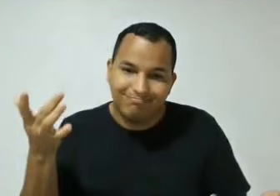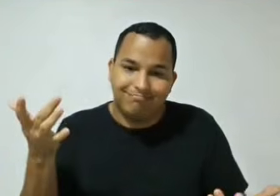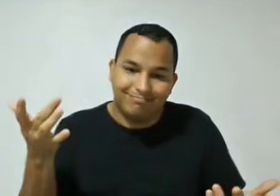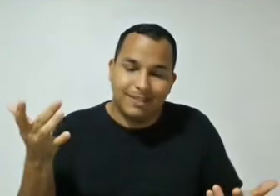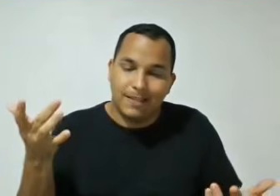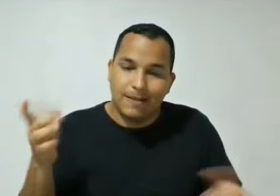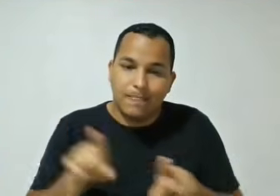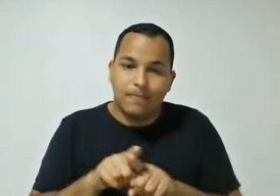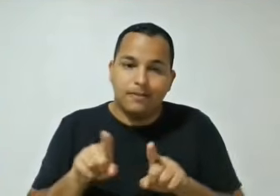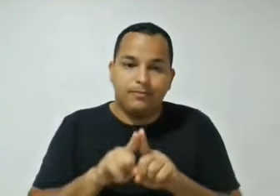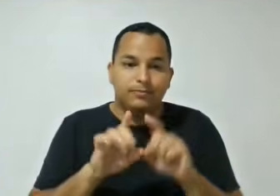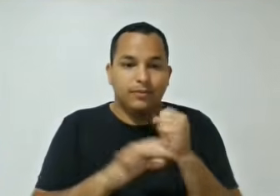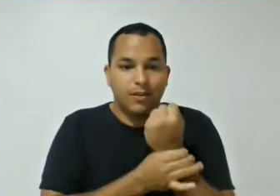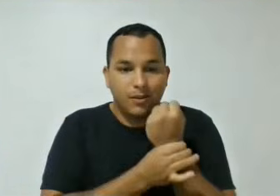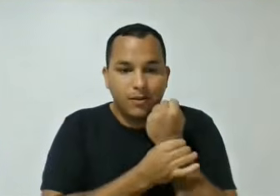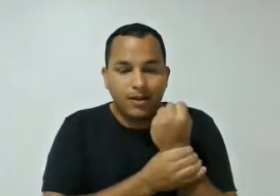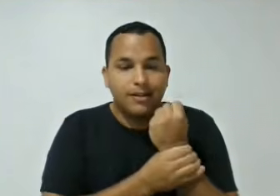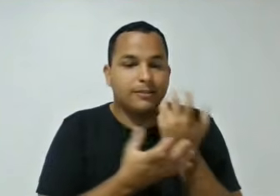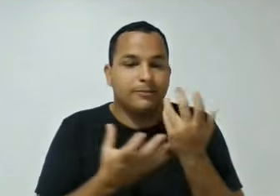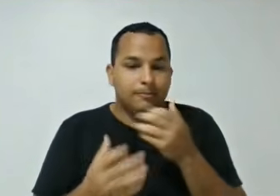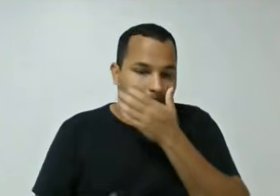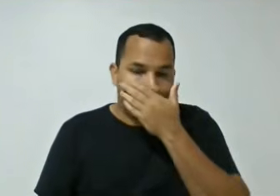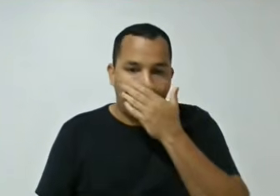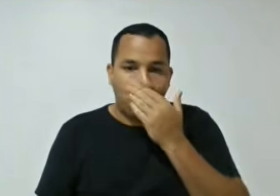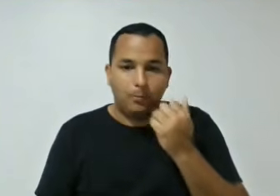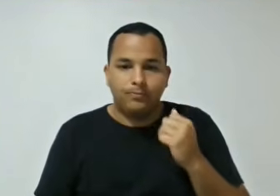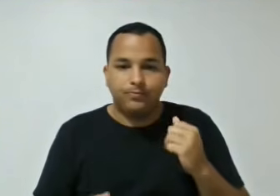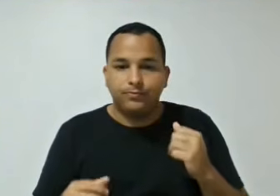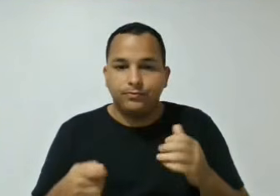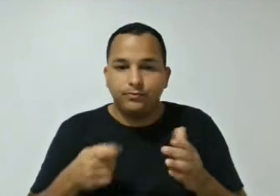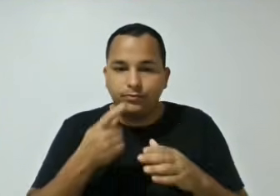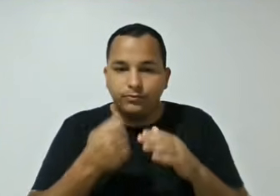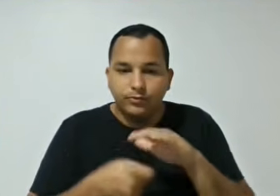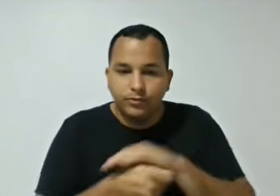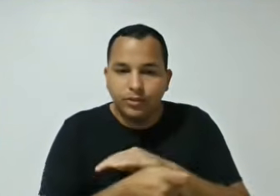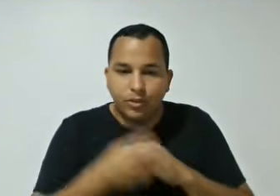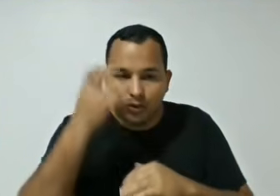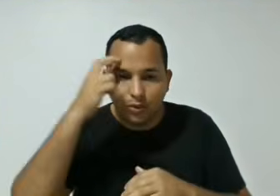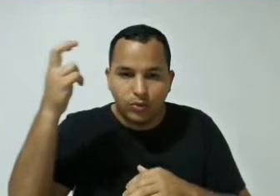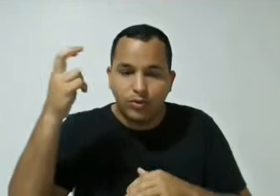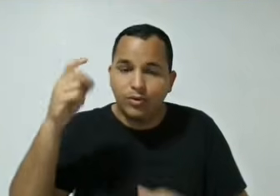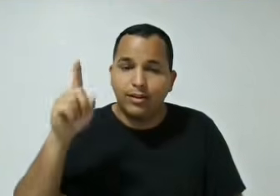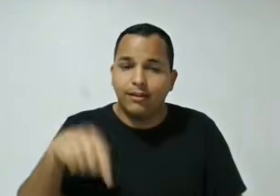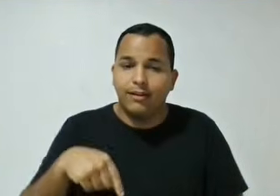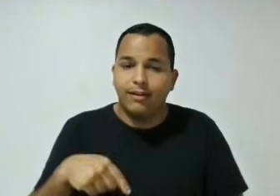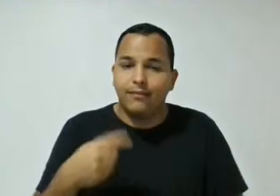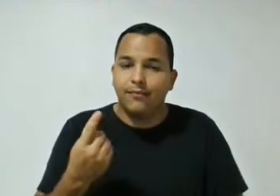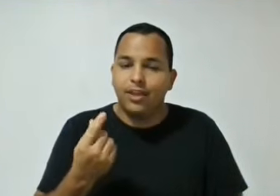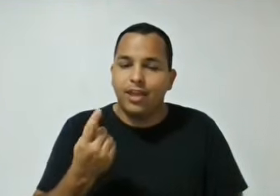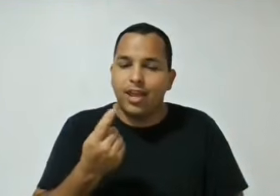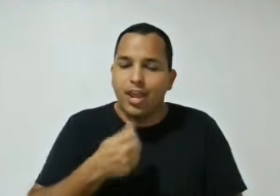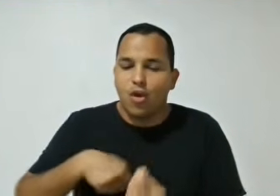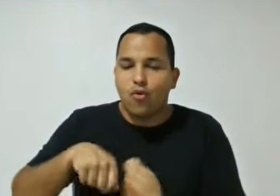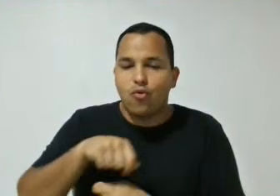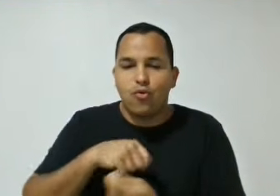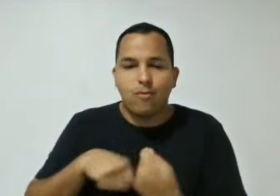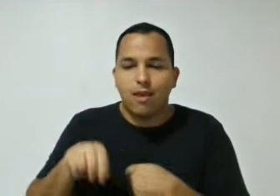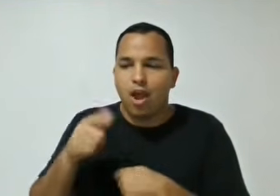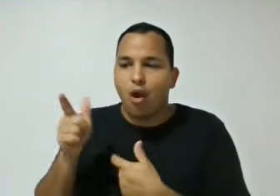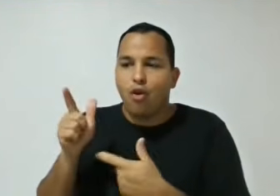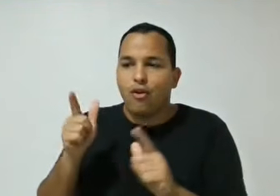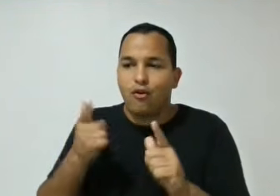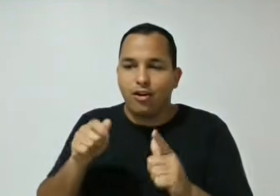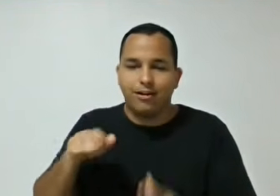da segurança. Então, investir em cultura é economizar em várias outras pastas.